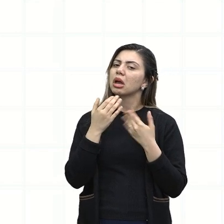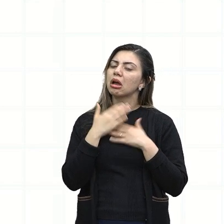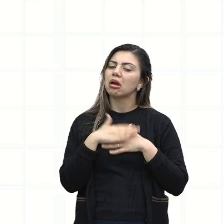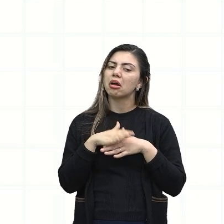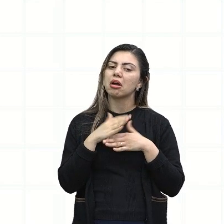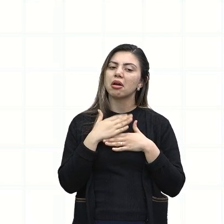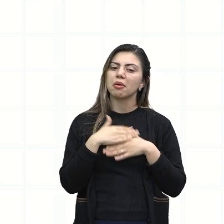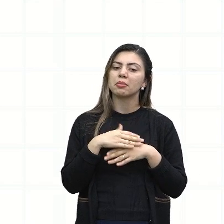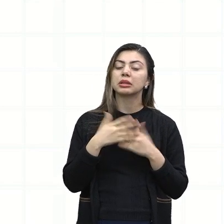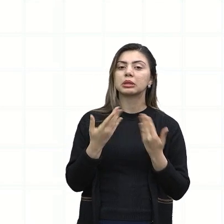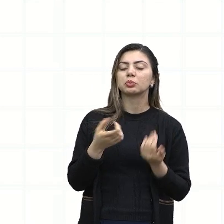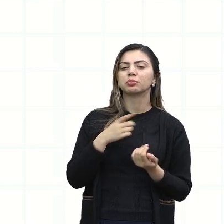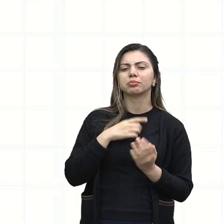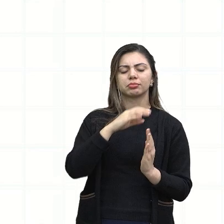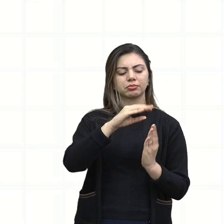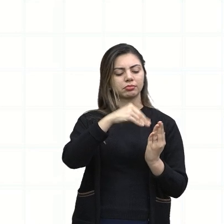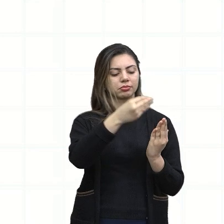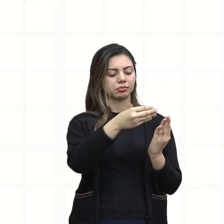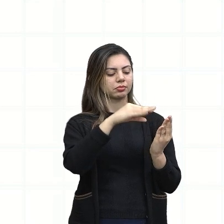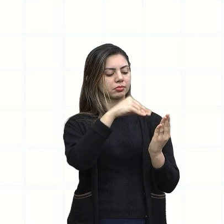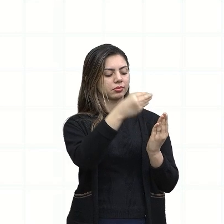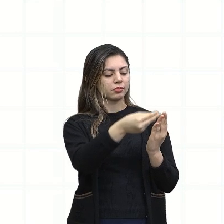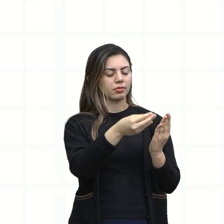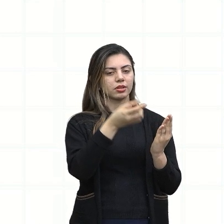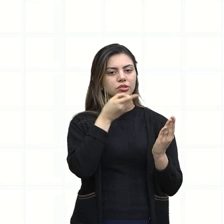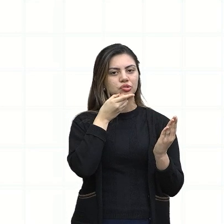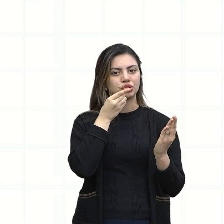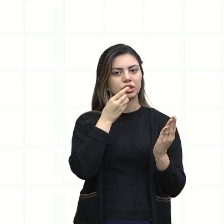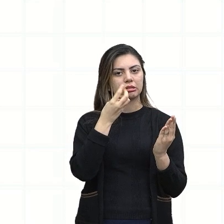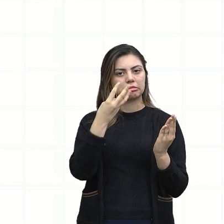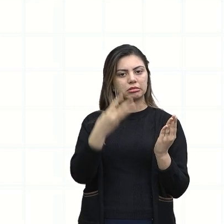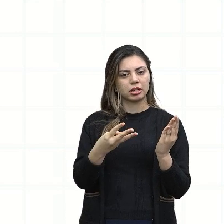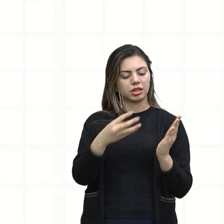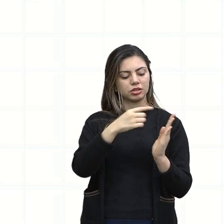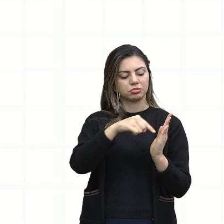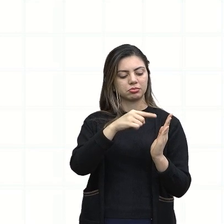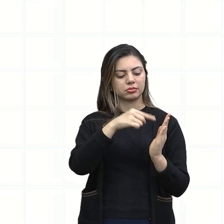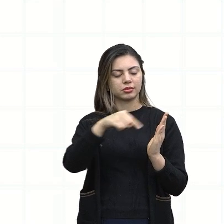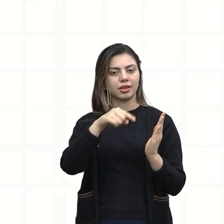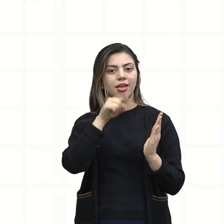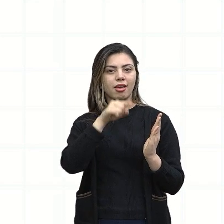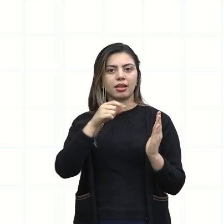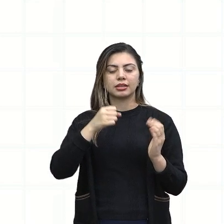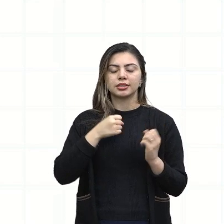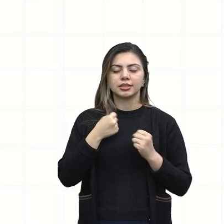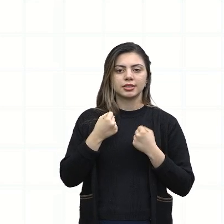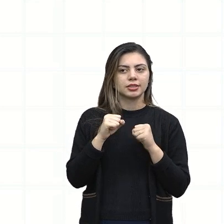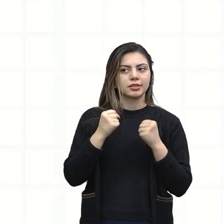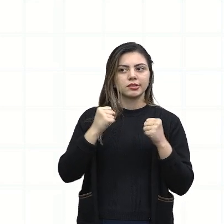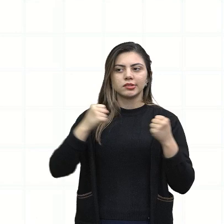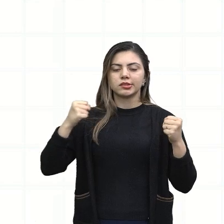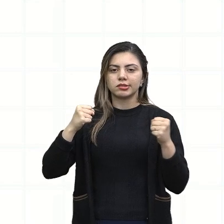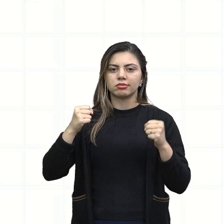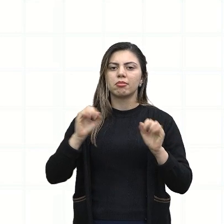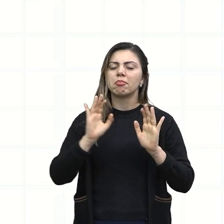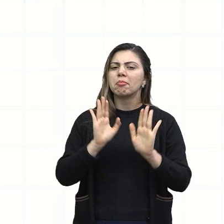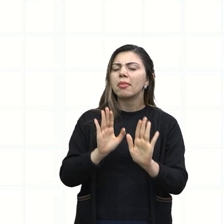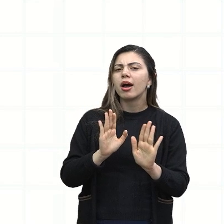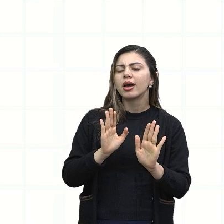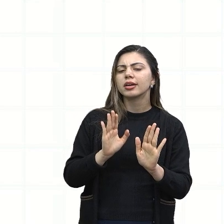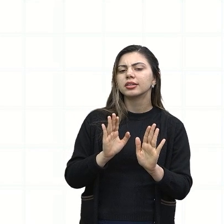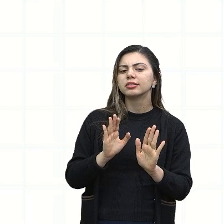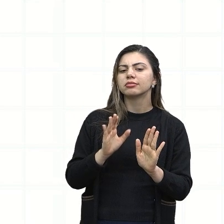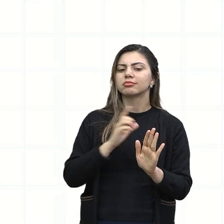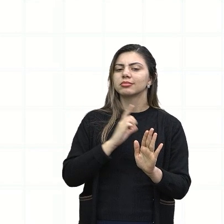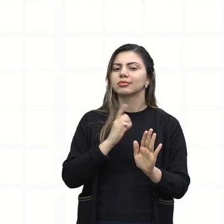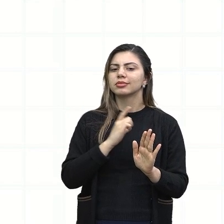Tem 3 dias marcados aí, né? 3 days. Ela já se estressou 3 vezes aí nessa semana. Mas tem